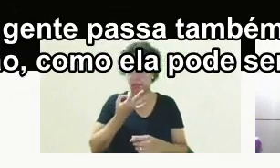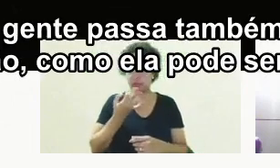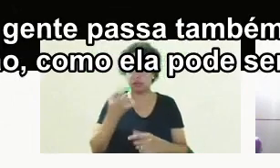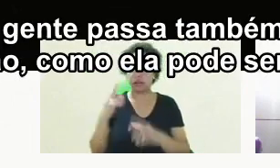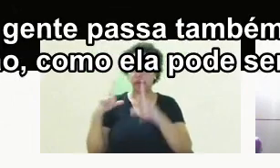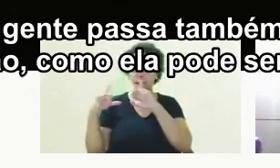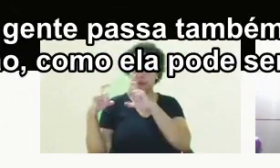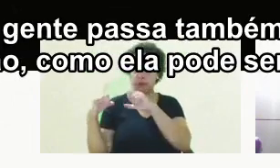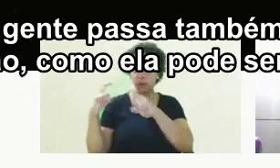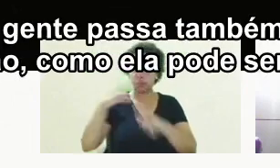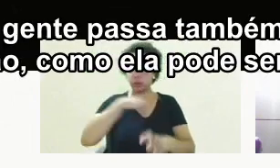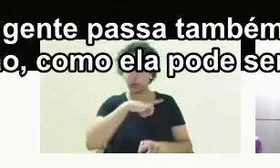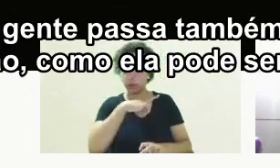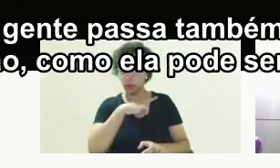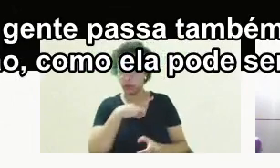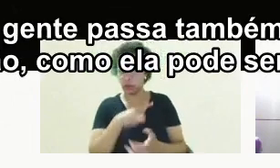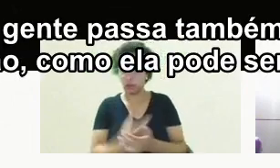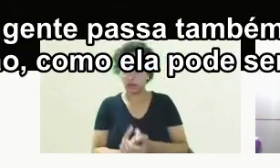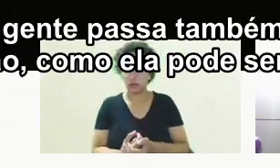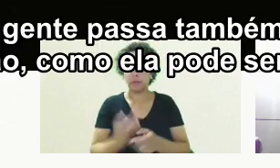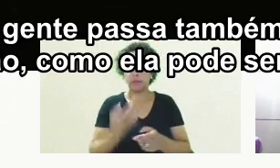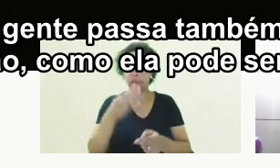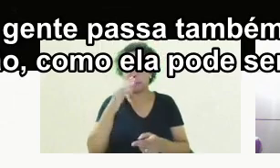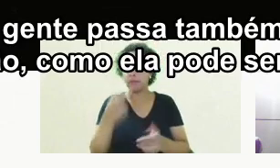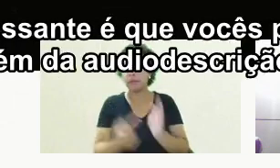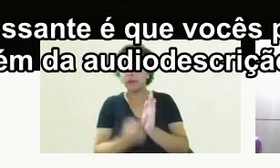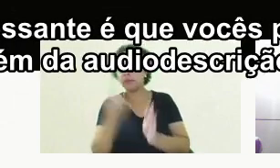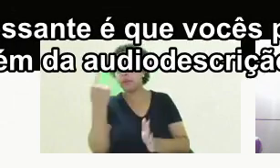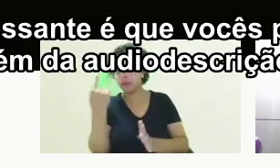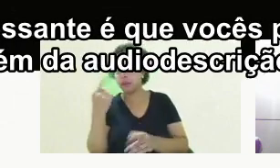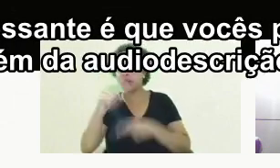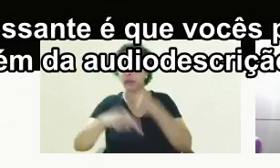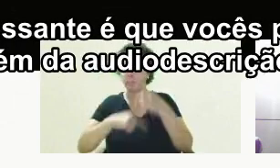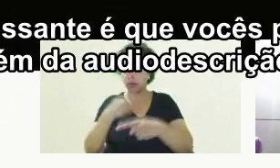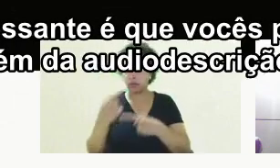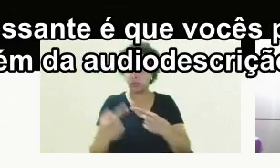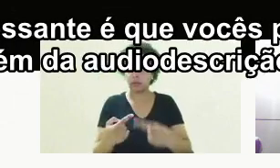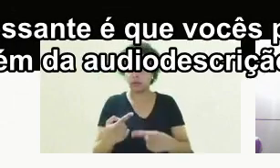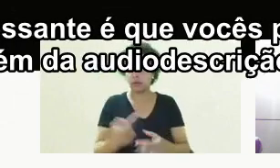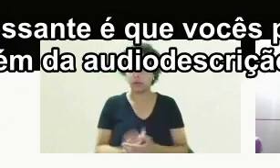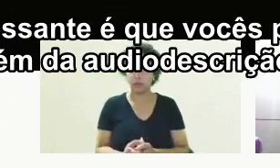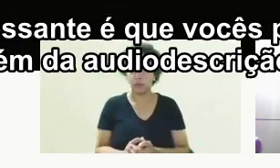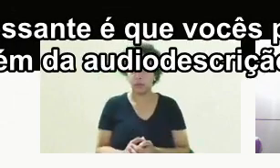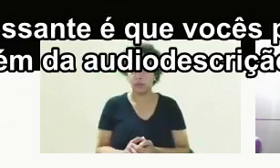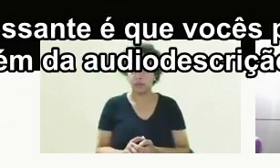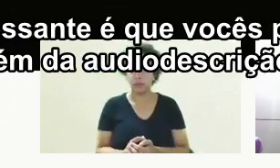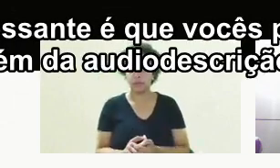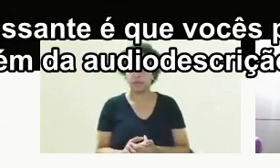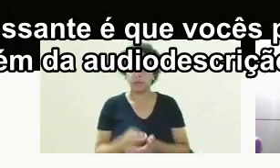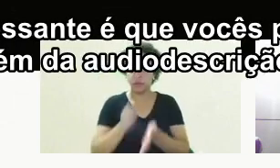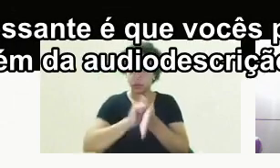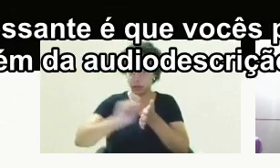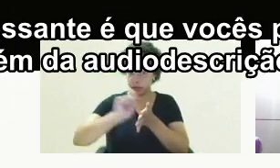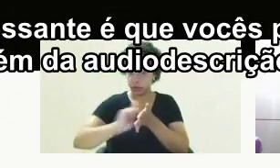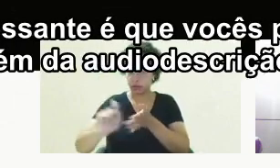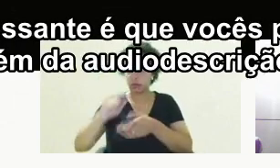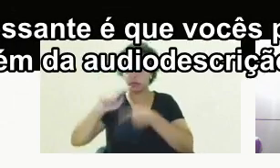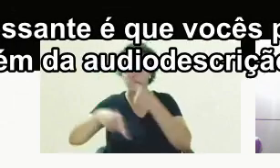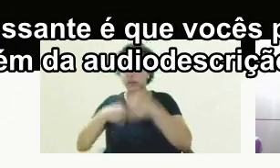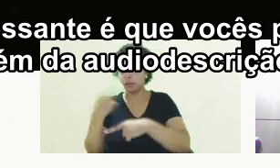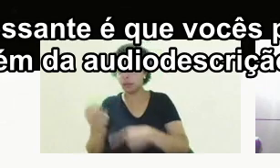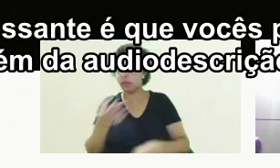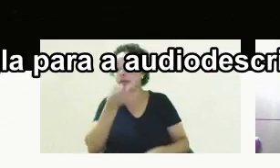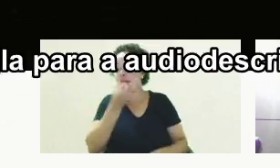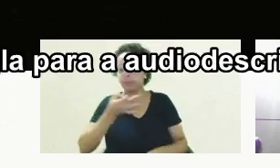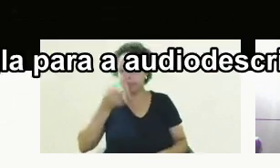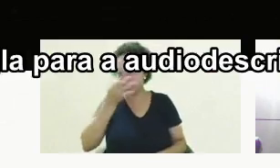tela. Primeiro, eu vou mostrar em áudio, depois a gente passa também da audiodescrição como ela pode ser escrita. Um detalhe interessante é que vocês